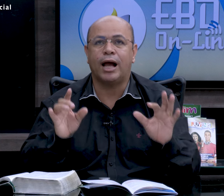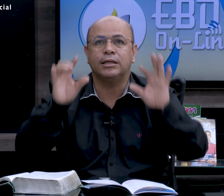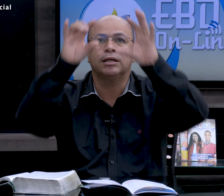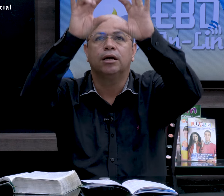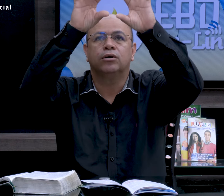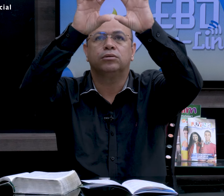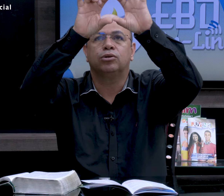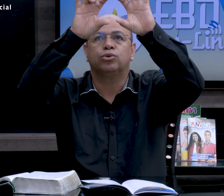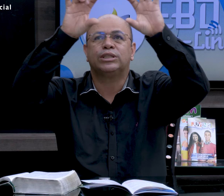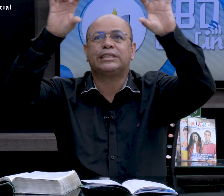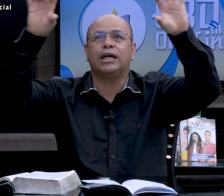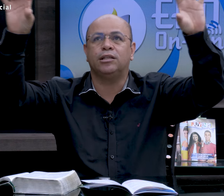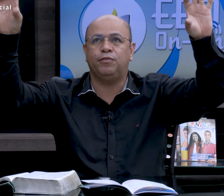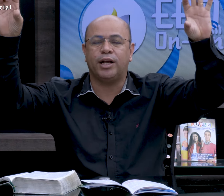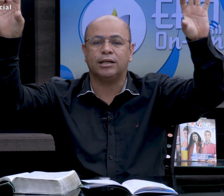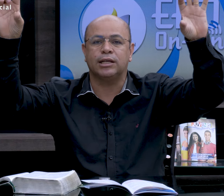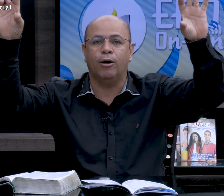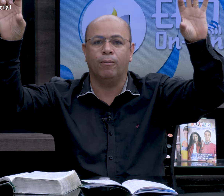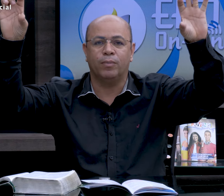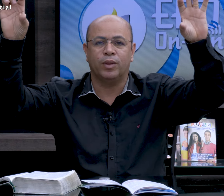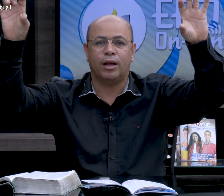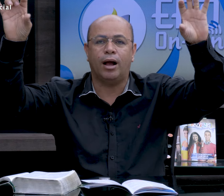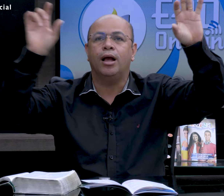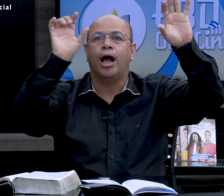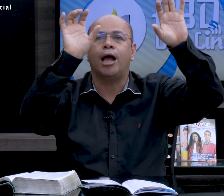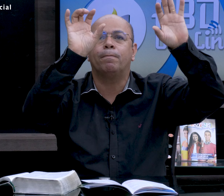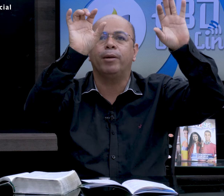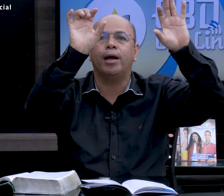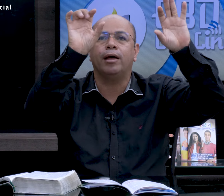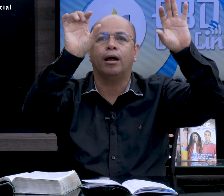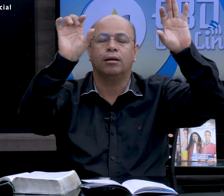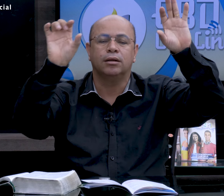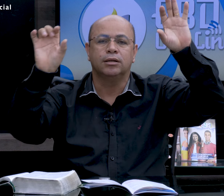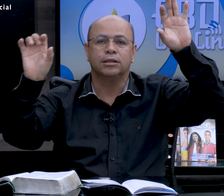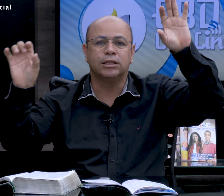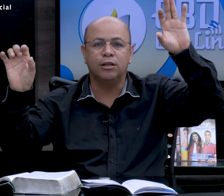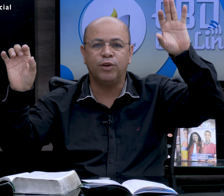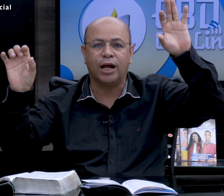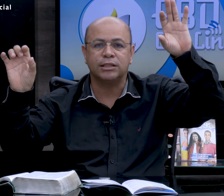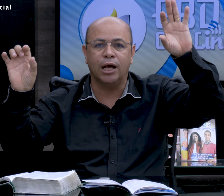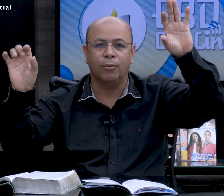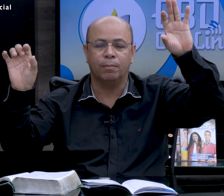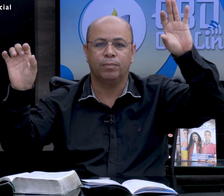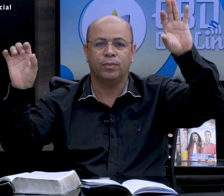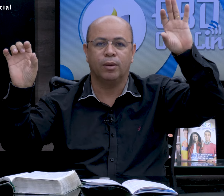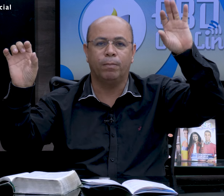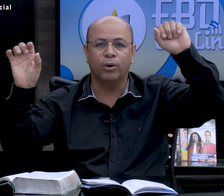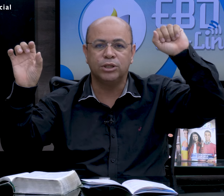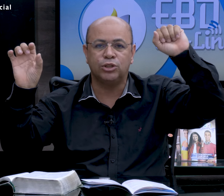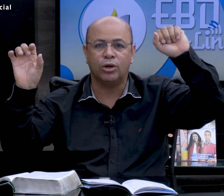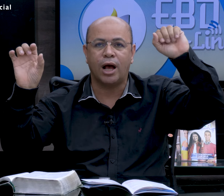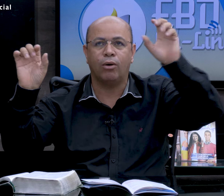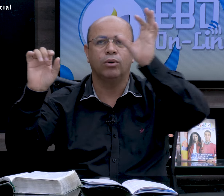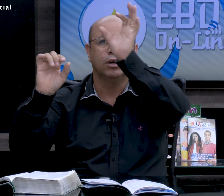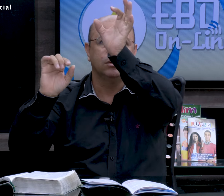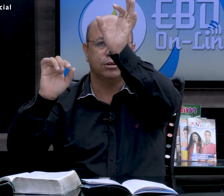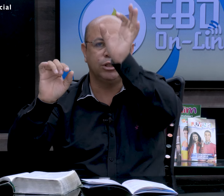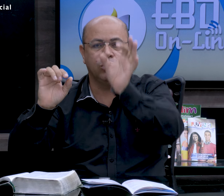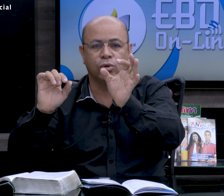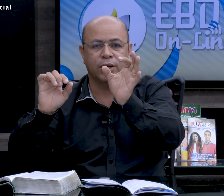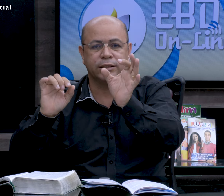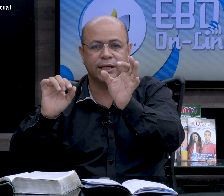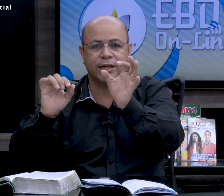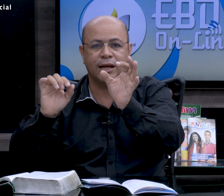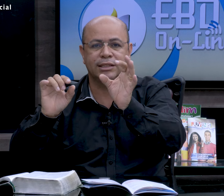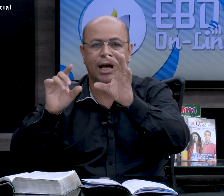no cartaz o título Santificação tá aí primeira Santificação posicional